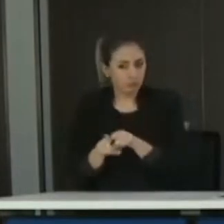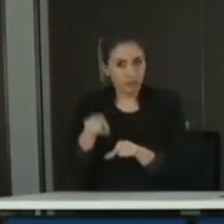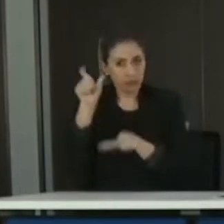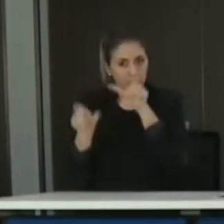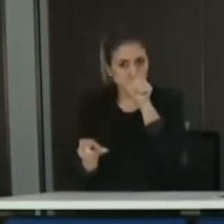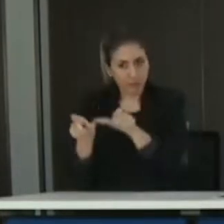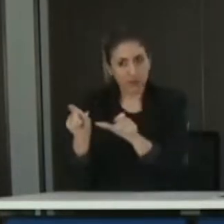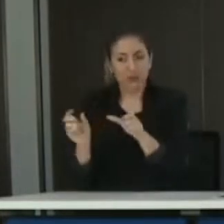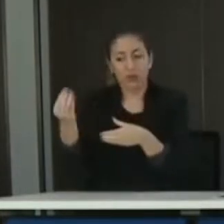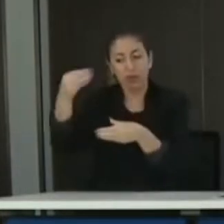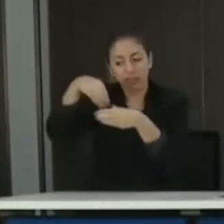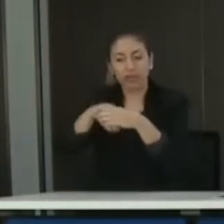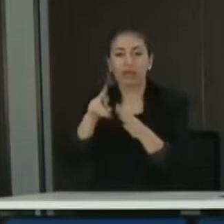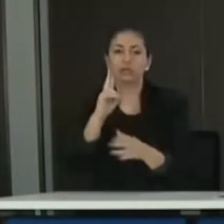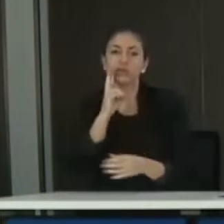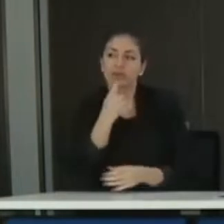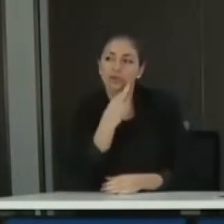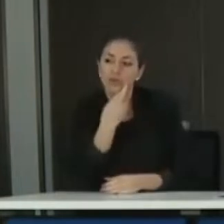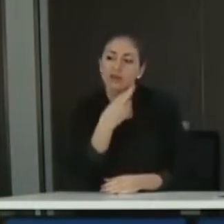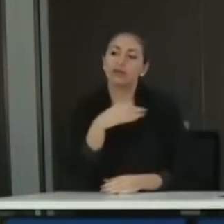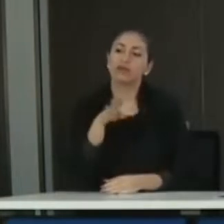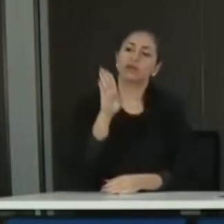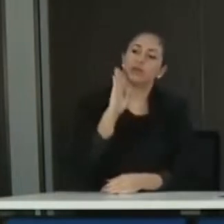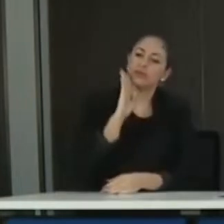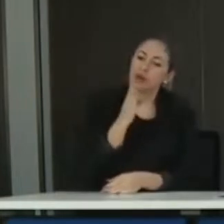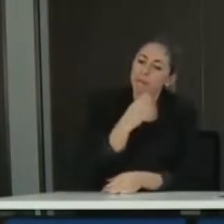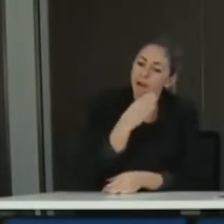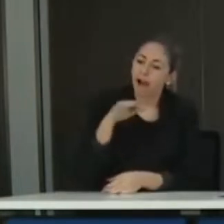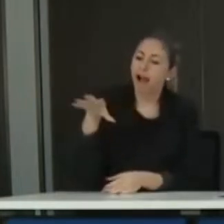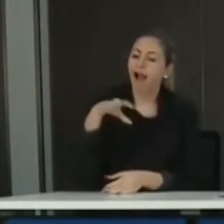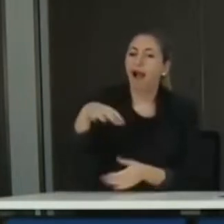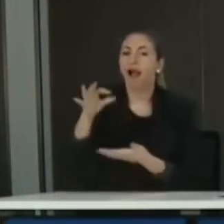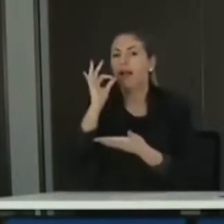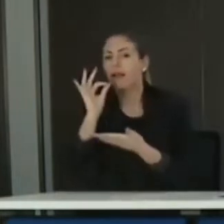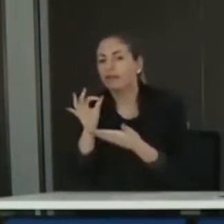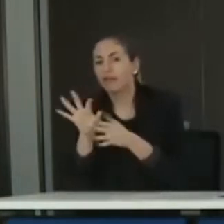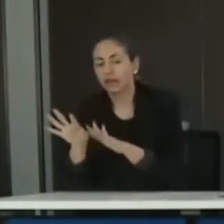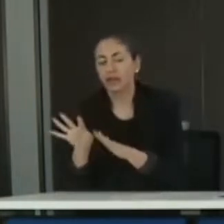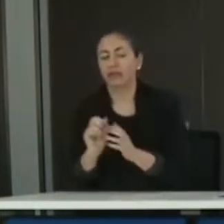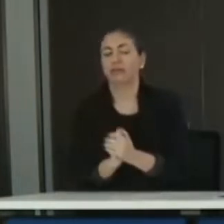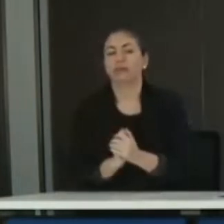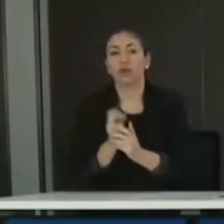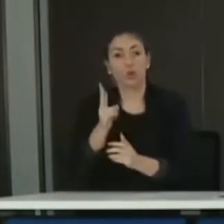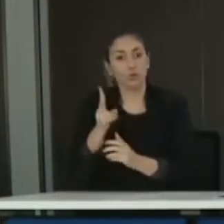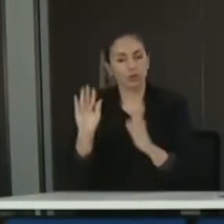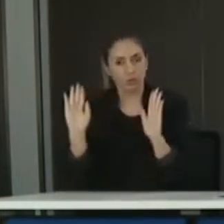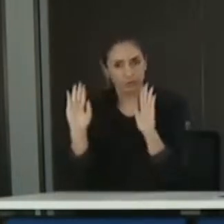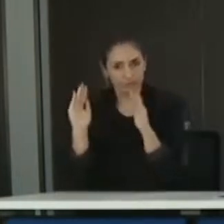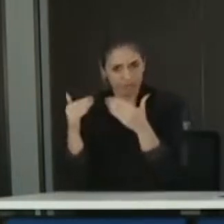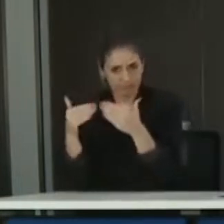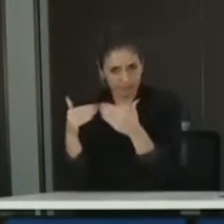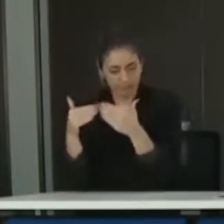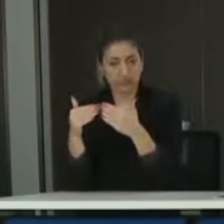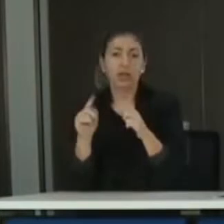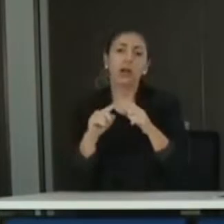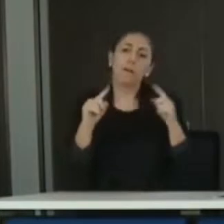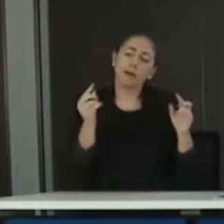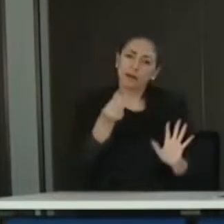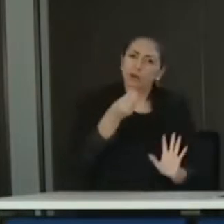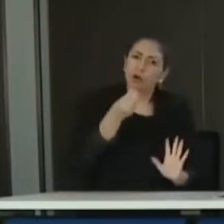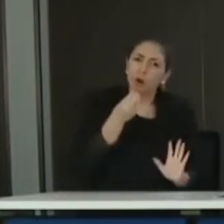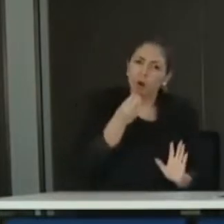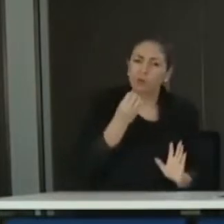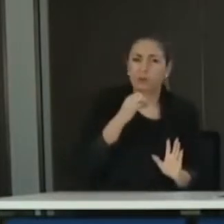restaurantes e similares obviamente que a permissão para pegar o alimento por exemplo no